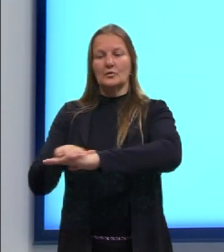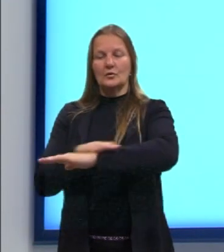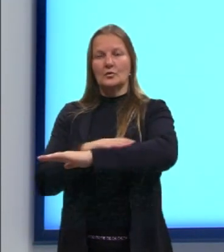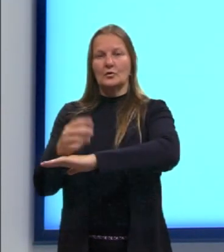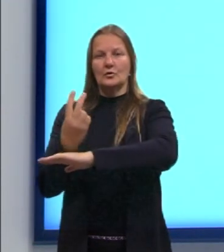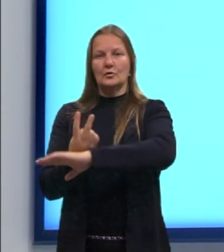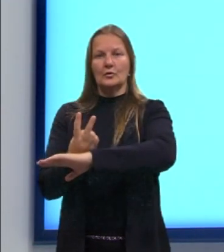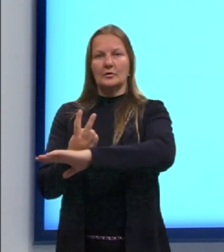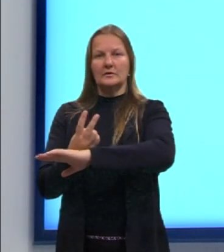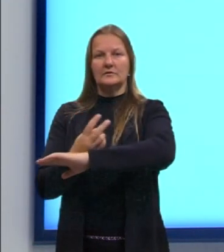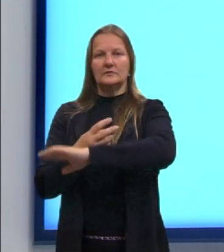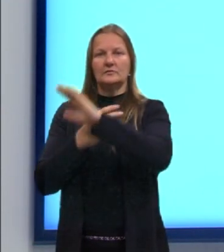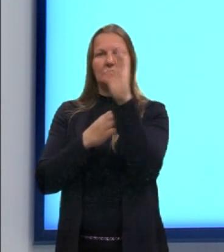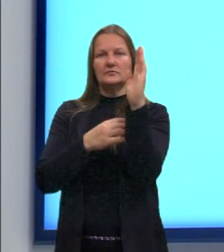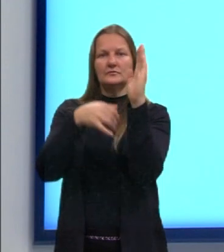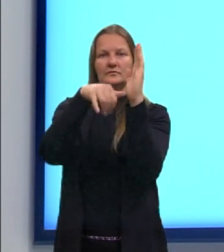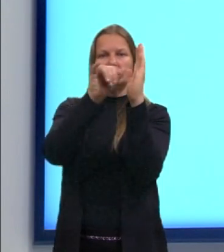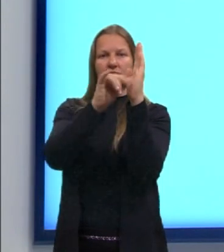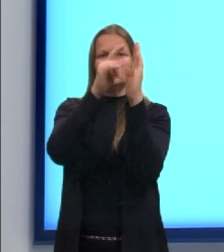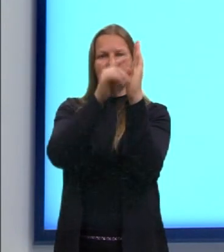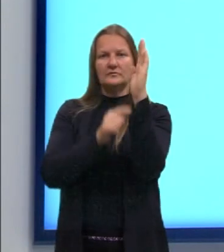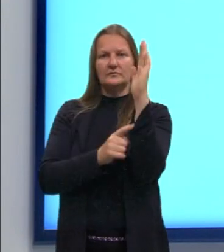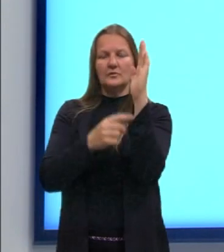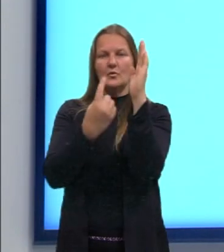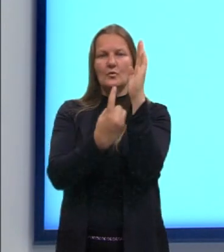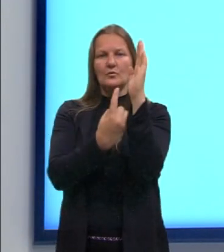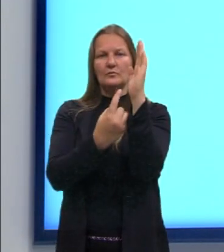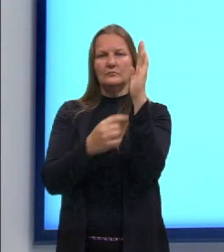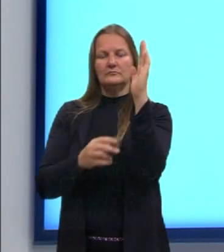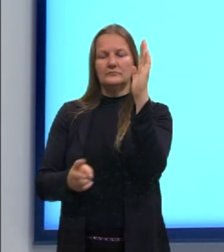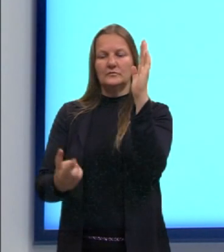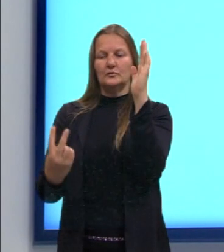2, o eixo vertical é igual a 1.